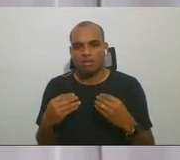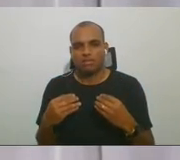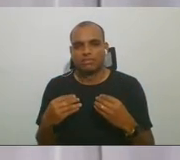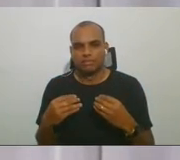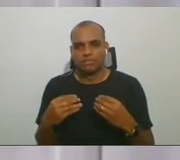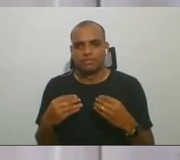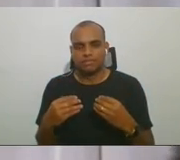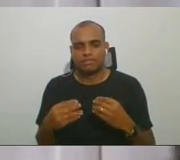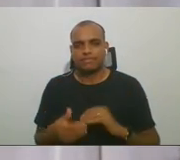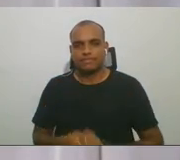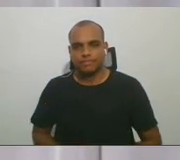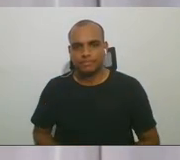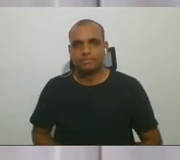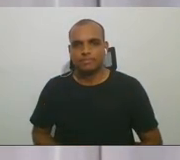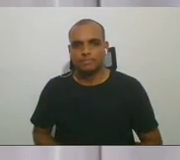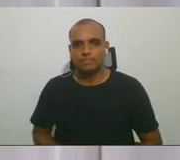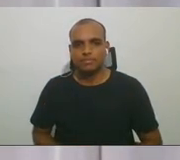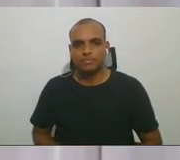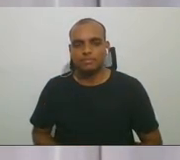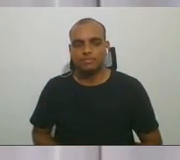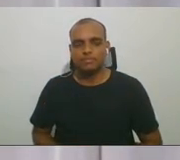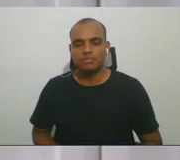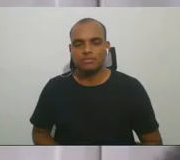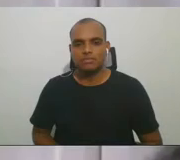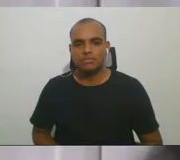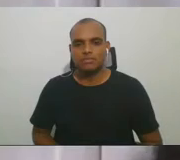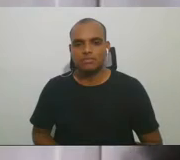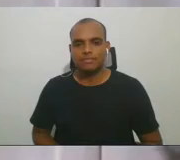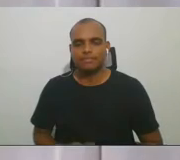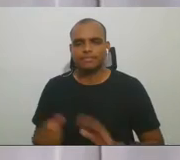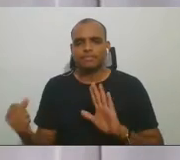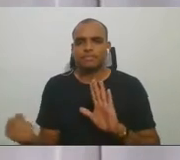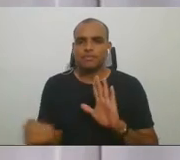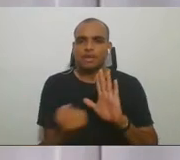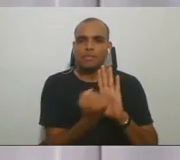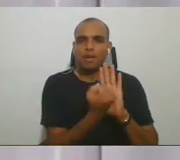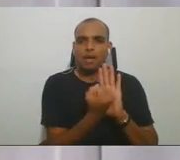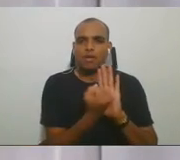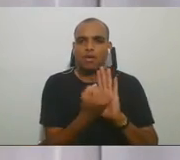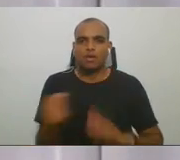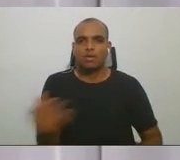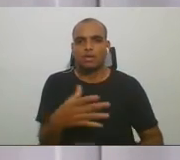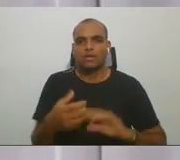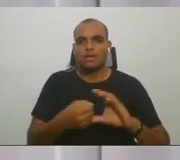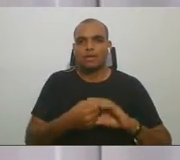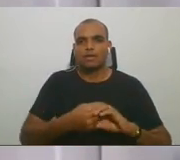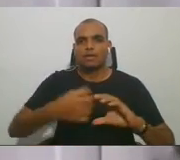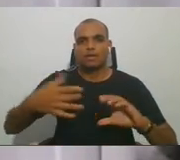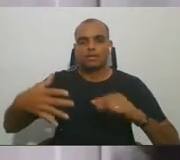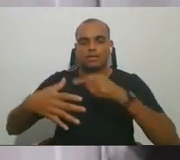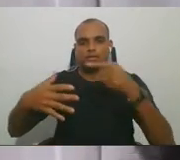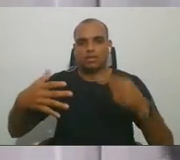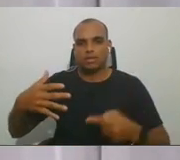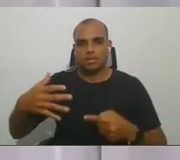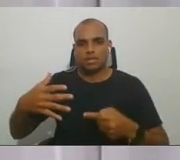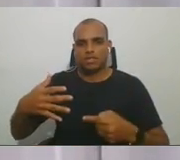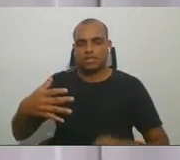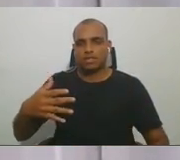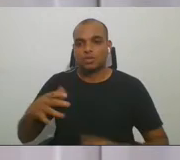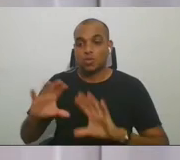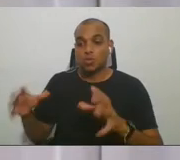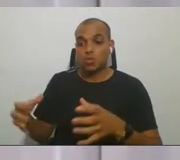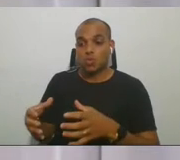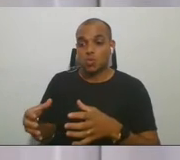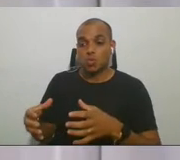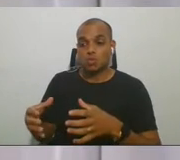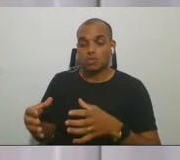conta, a ponto de que isso marcou e recaracterizou os próprios homens das